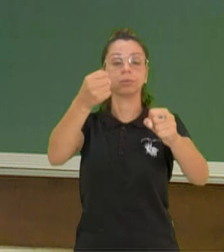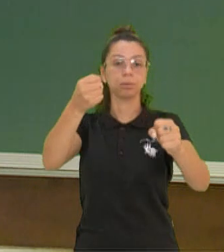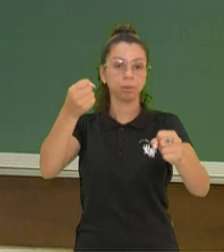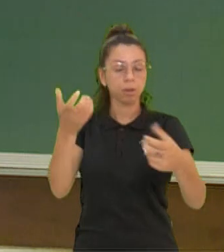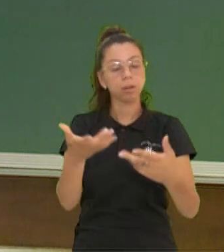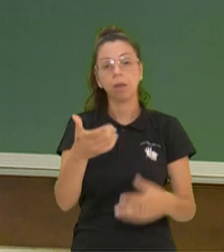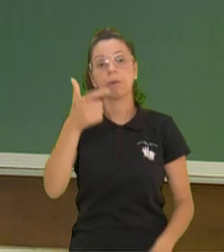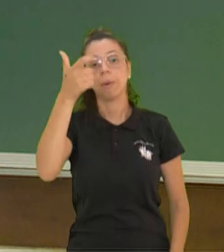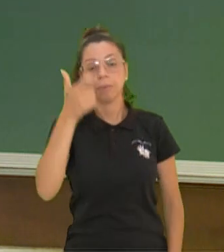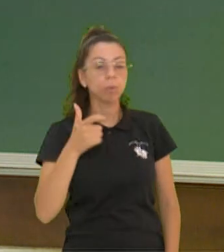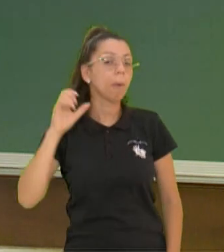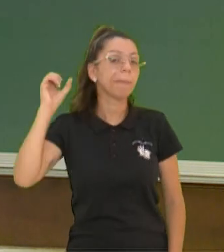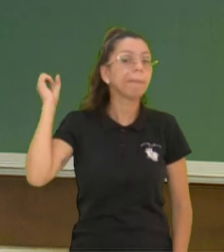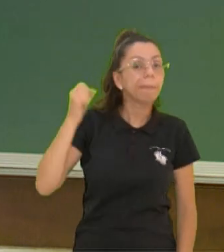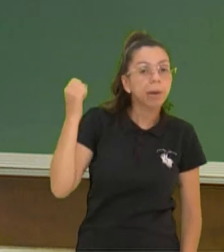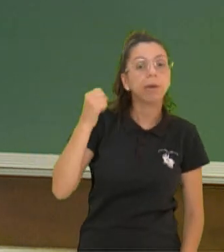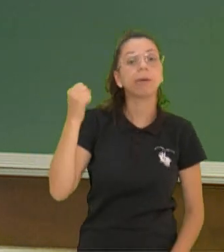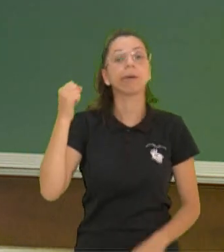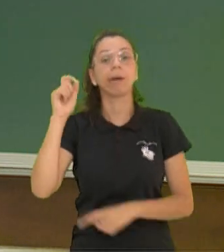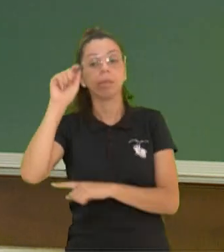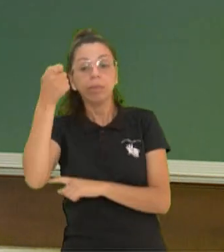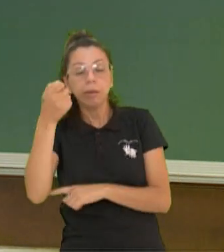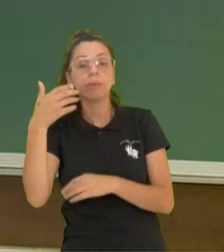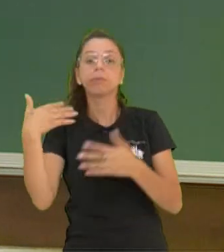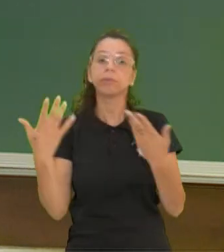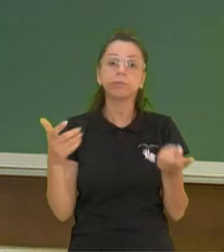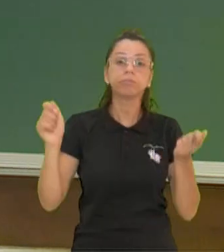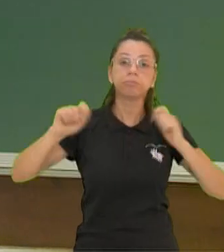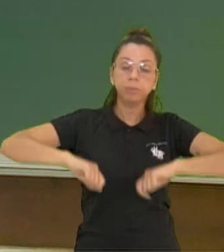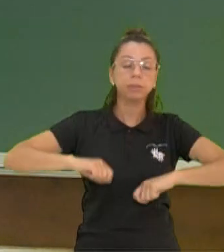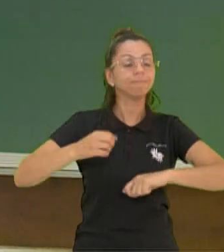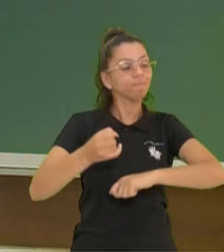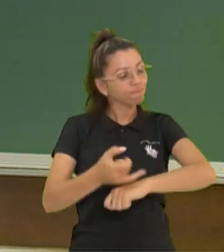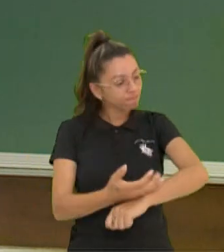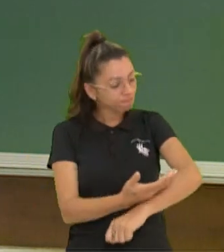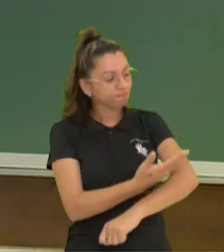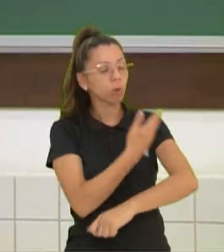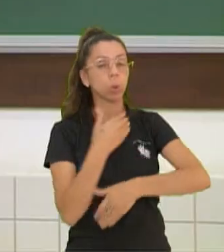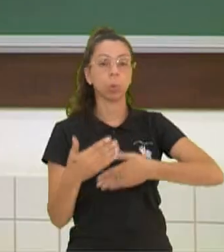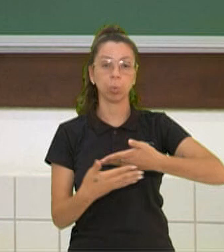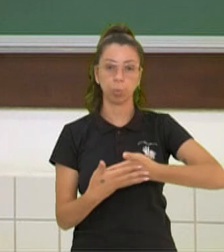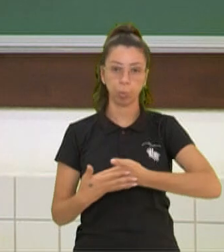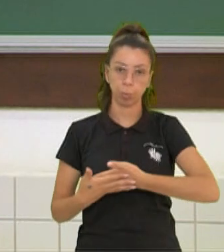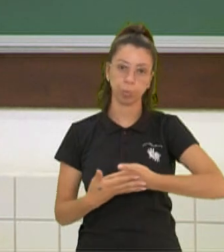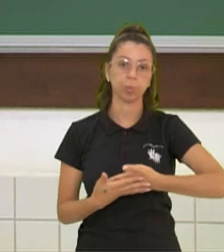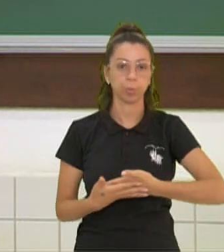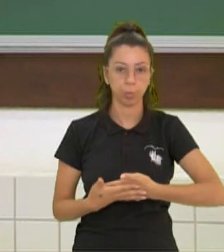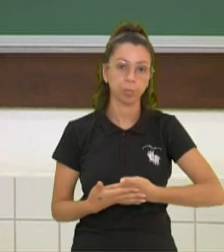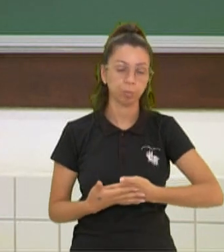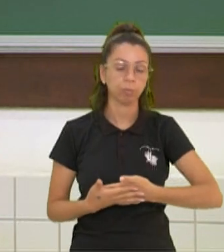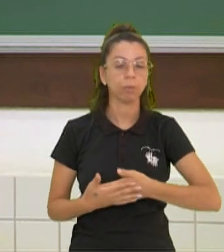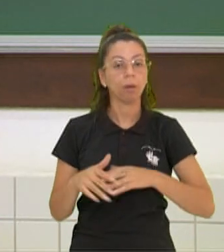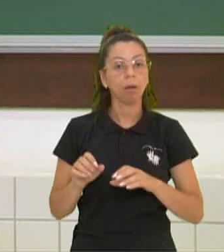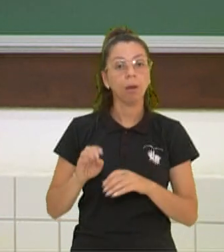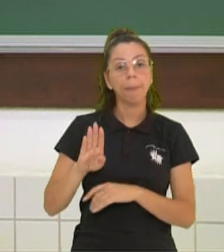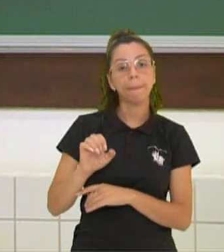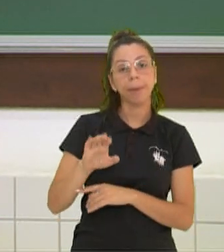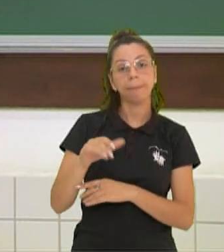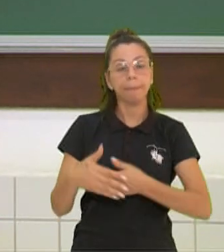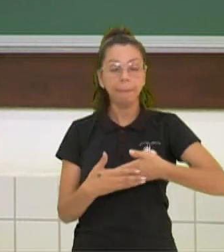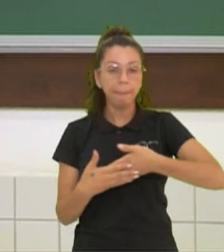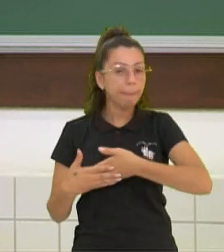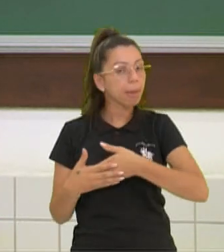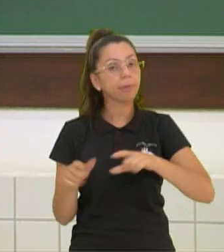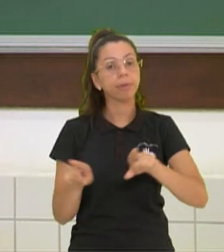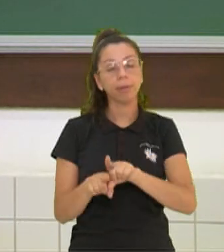pessoa branca, negra, você vai ficar emocionado com a bebê. Então, a bebê também vai romper essas barreiras